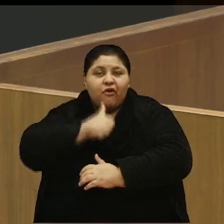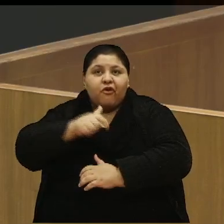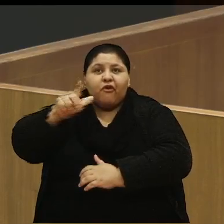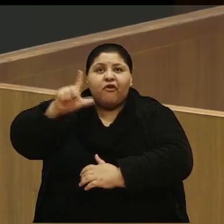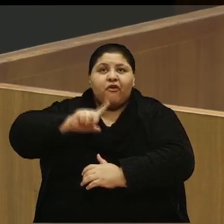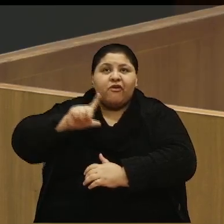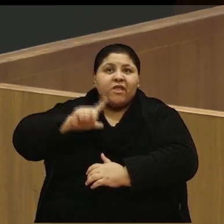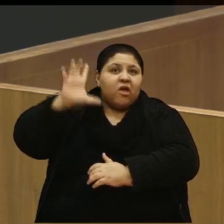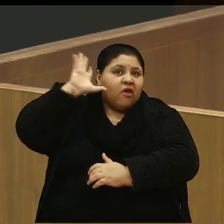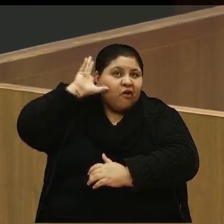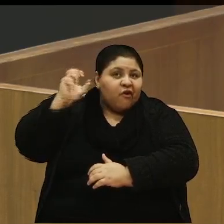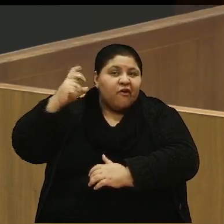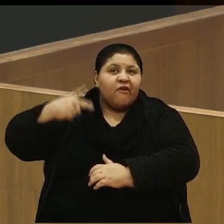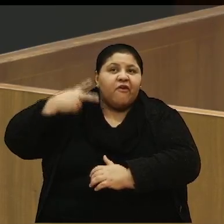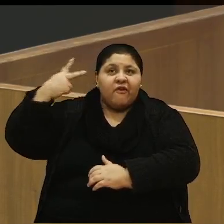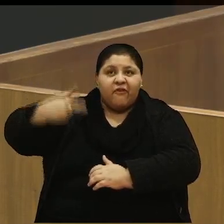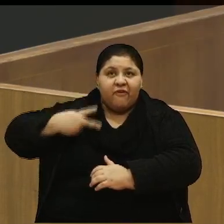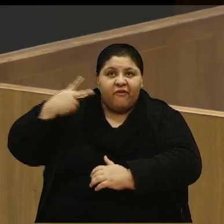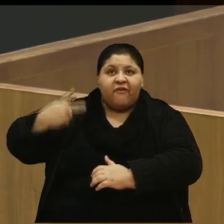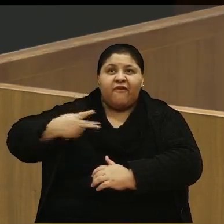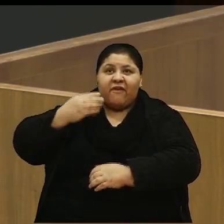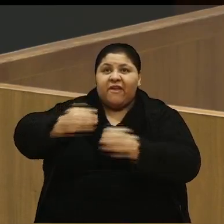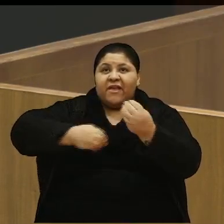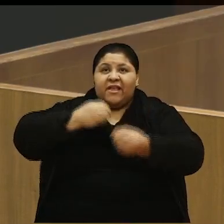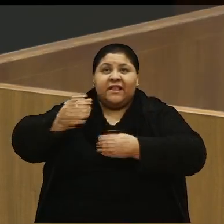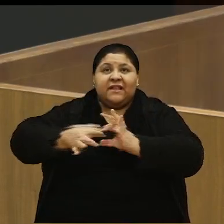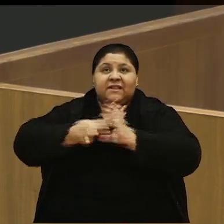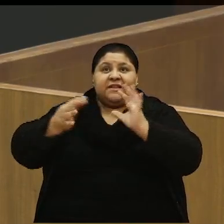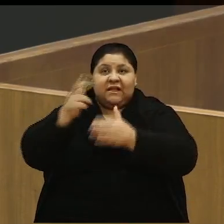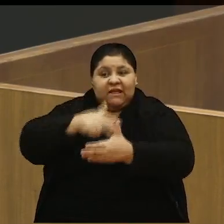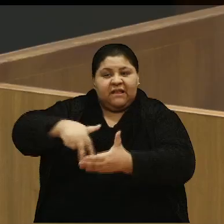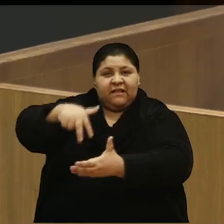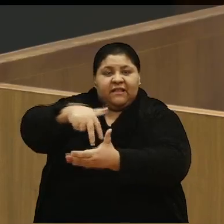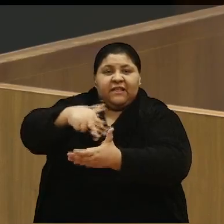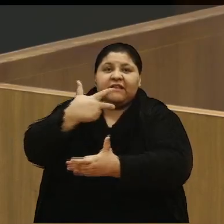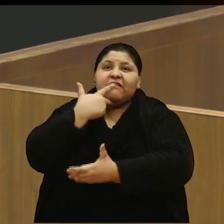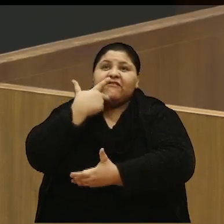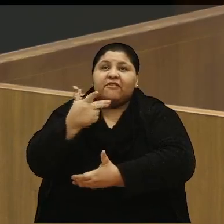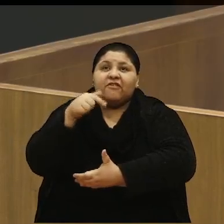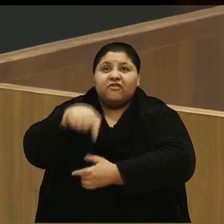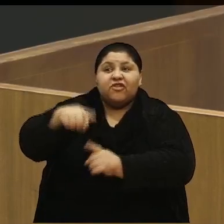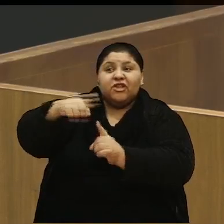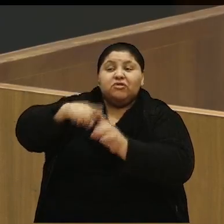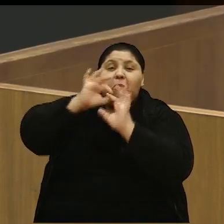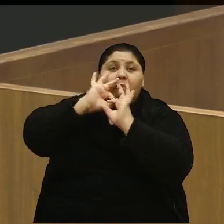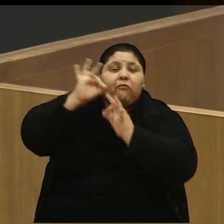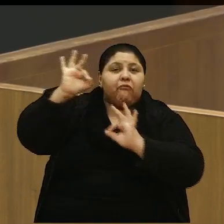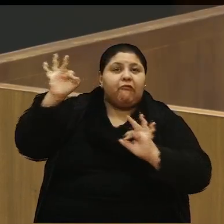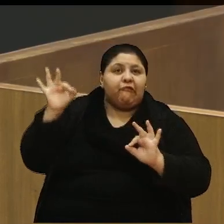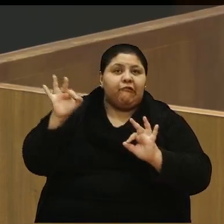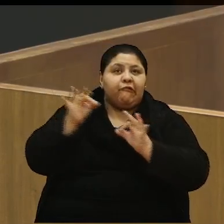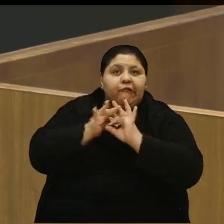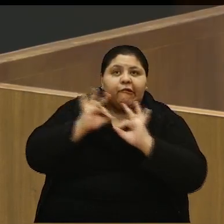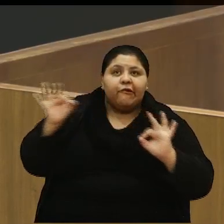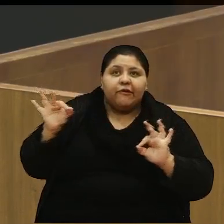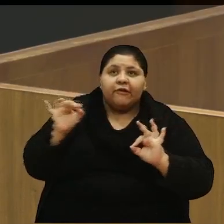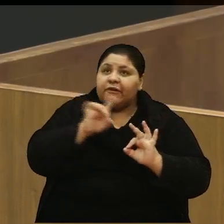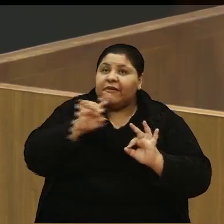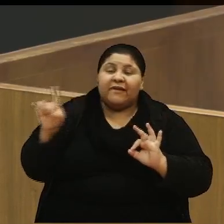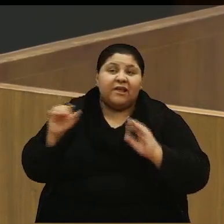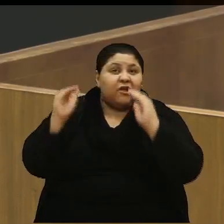que ouvir vereadores se sentirem autorizados a virem a essa tribuna falar esse tipo de discurso que não